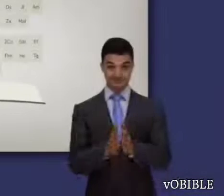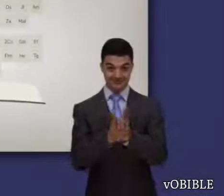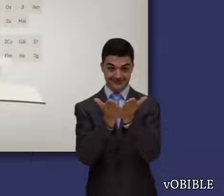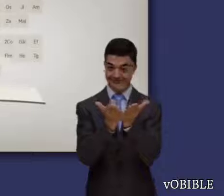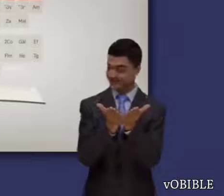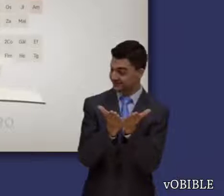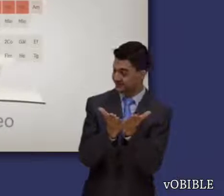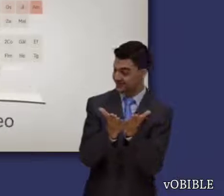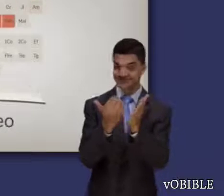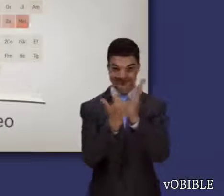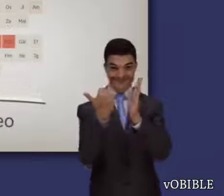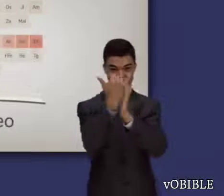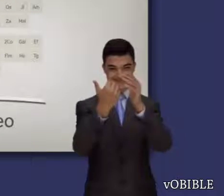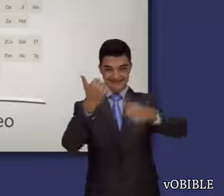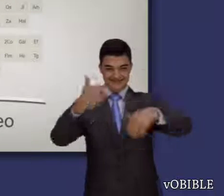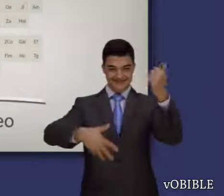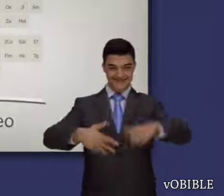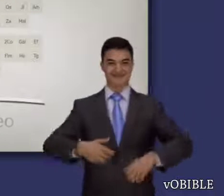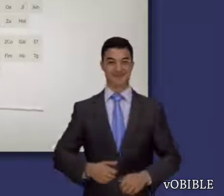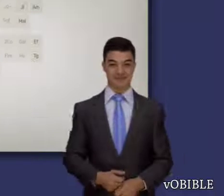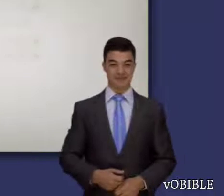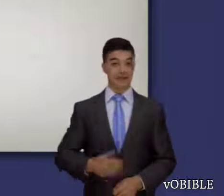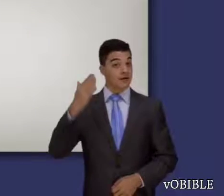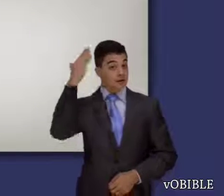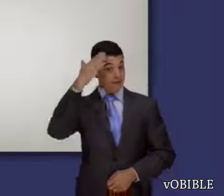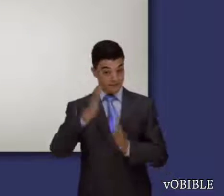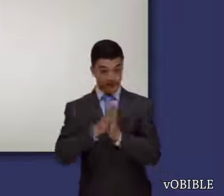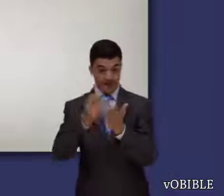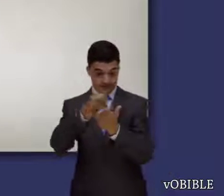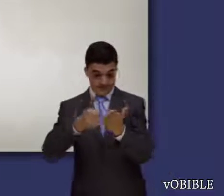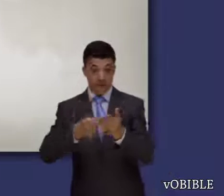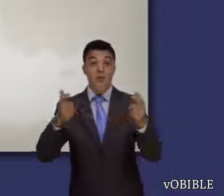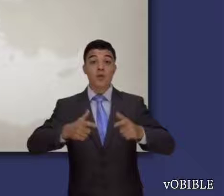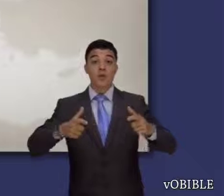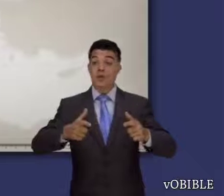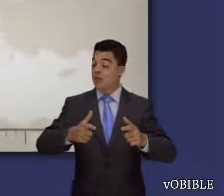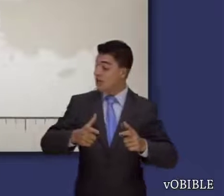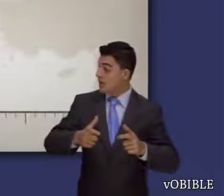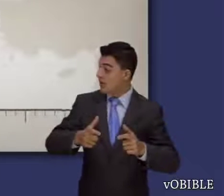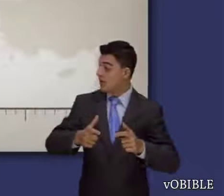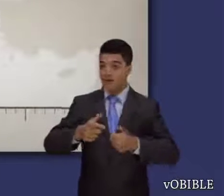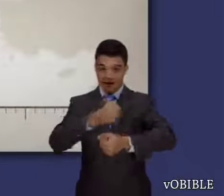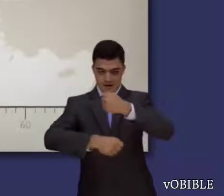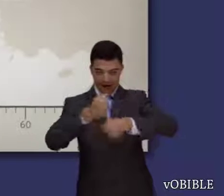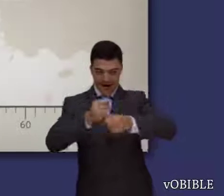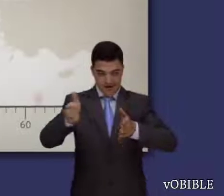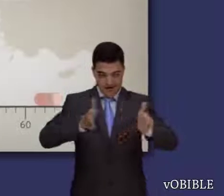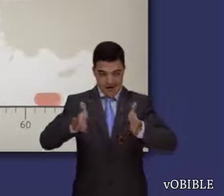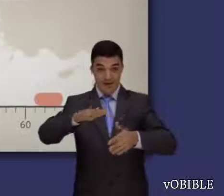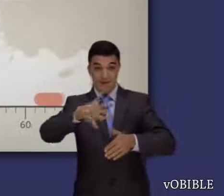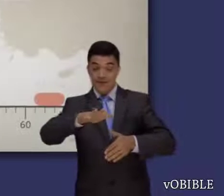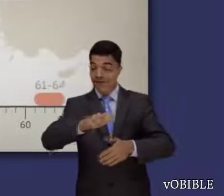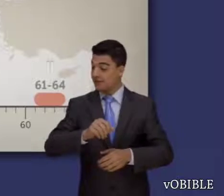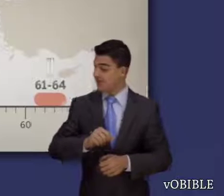Uma introdução a 1 Timóteo. Paulo escreveu sua primeira carta a Timóteo quando estava na Macedônia,